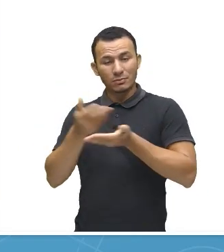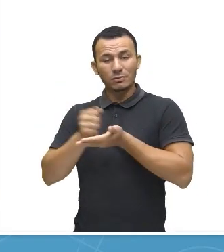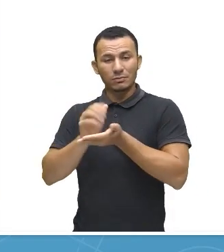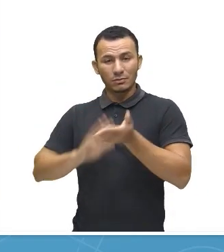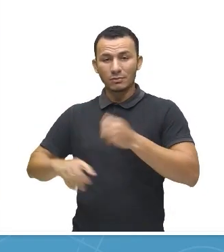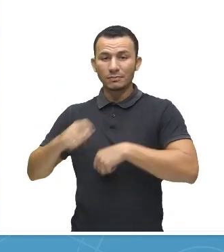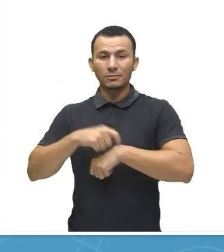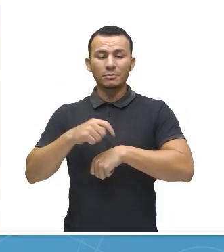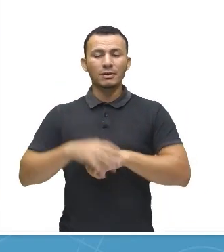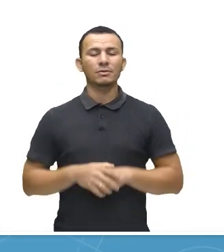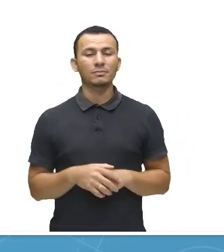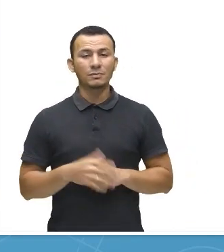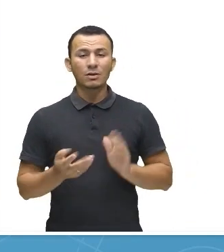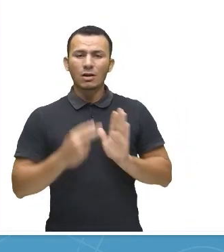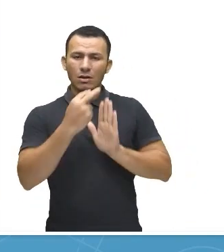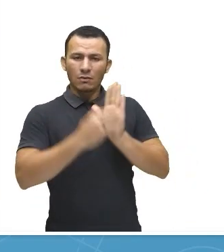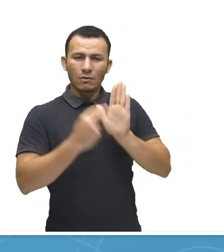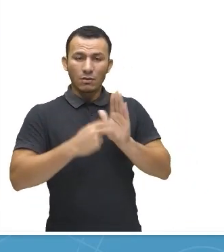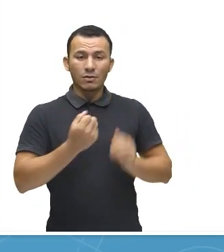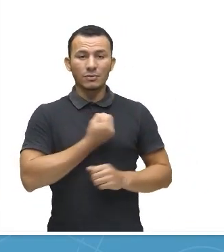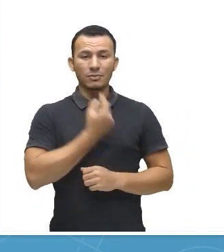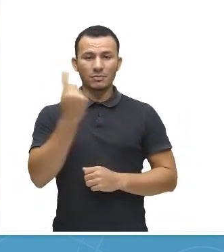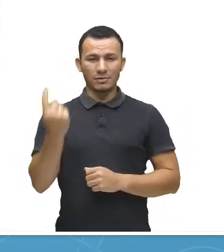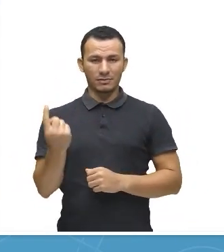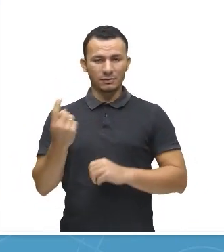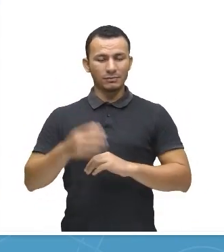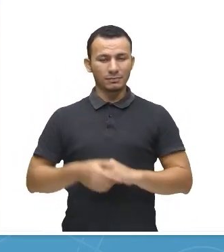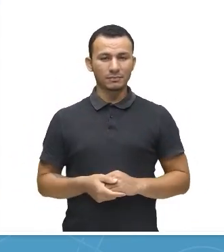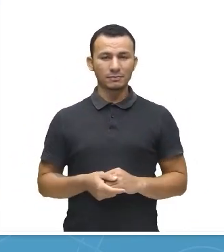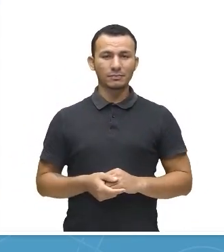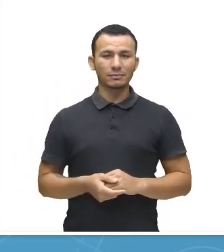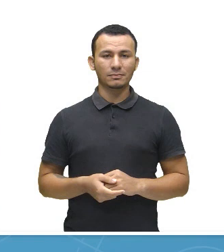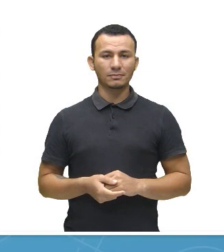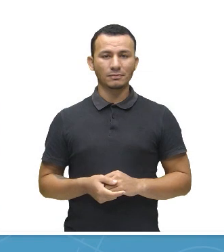Vou ler para vocês aí a nossa primeira questão.